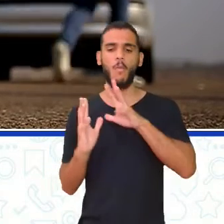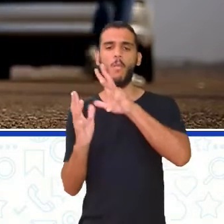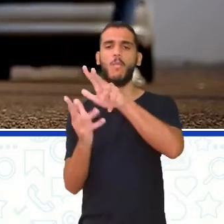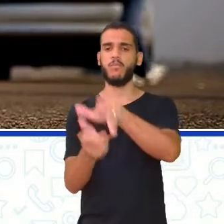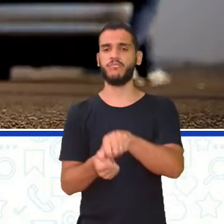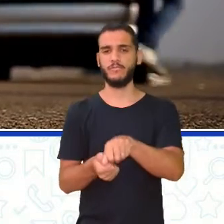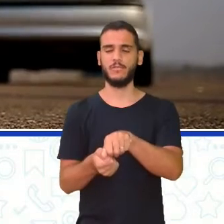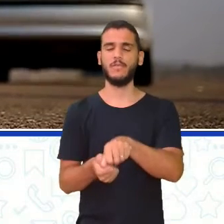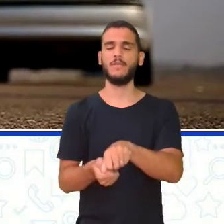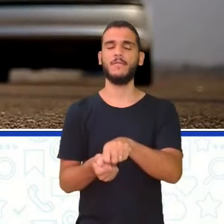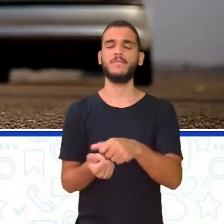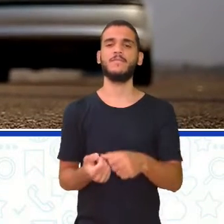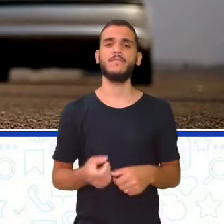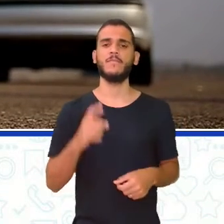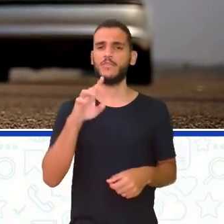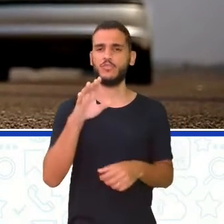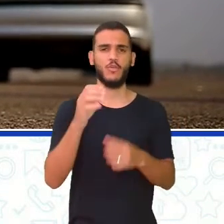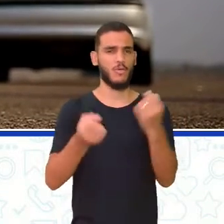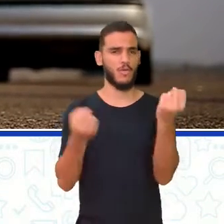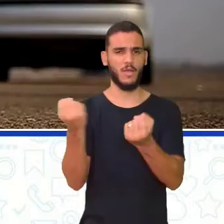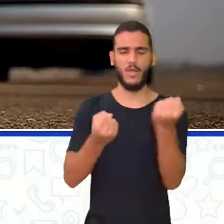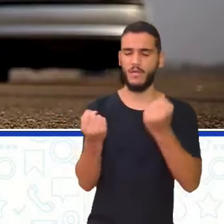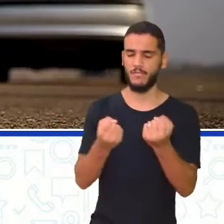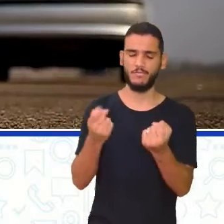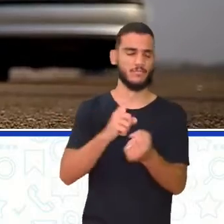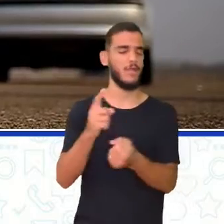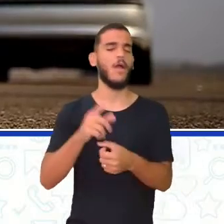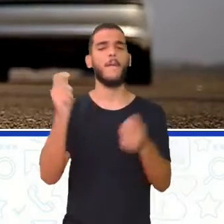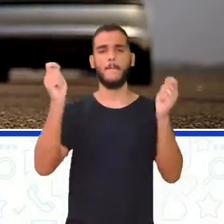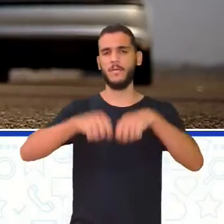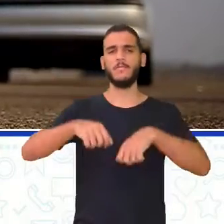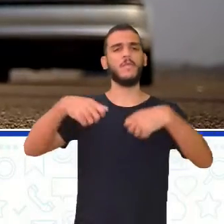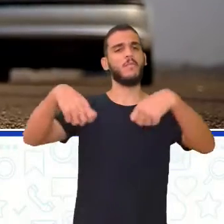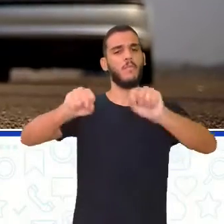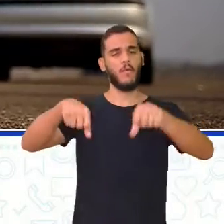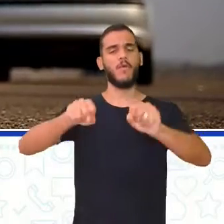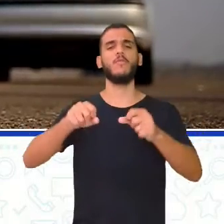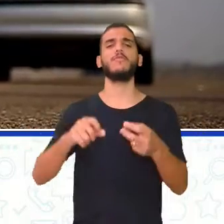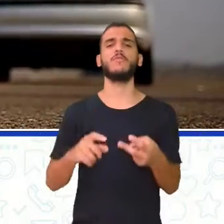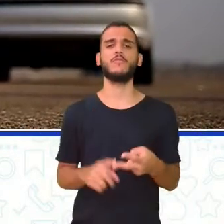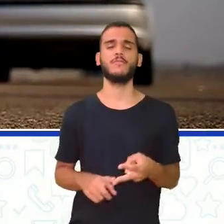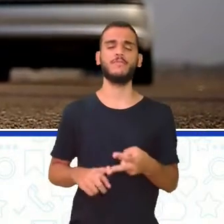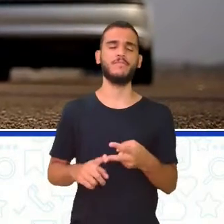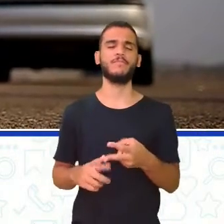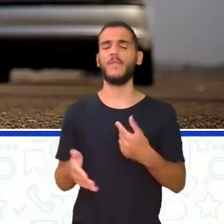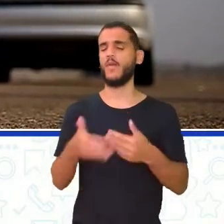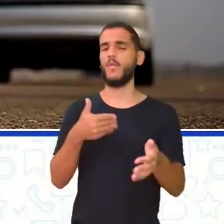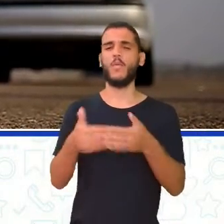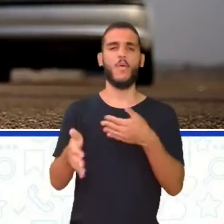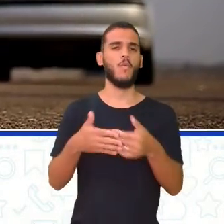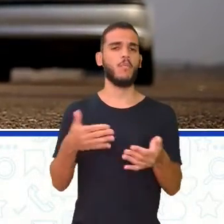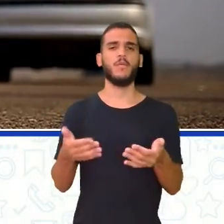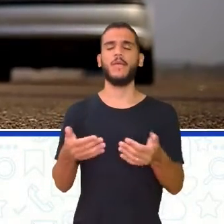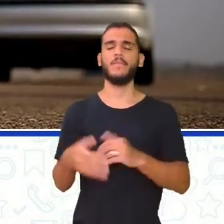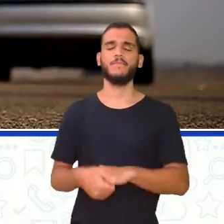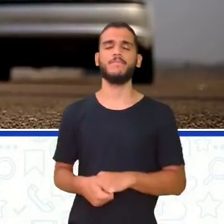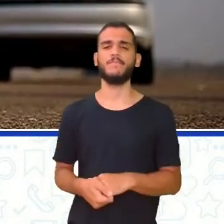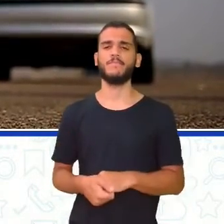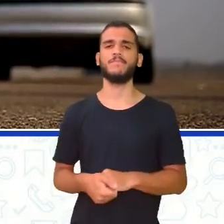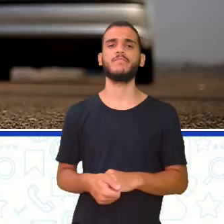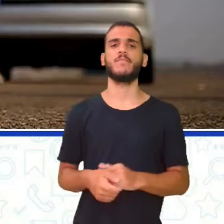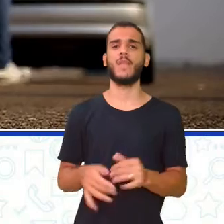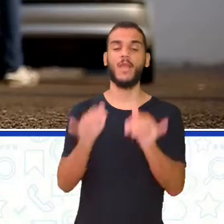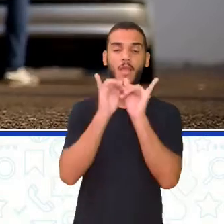internacional. Só é carro? Não. Podia ser uma moto, Sim. podia ser qualquer veículo. É